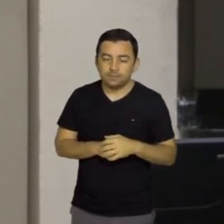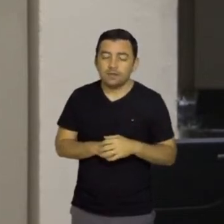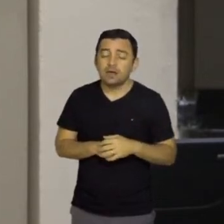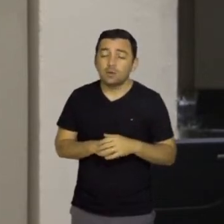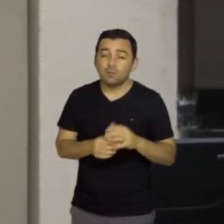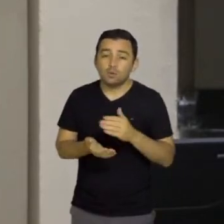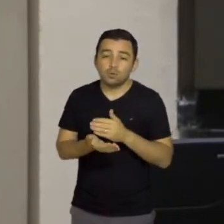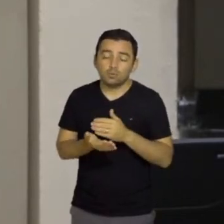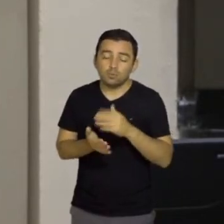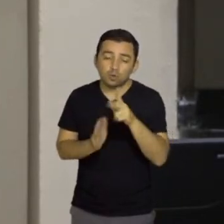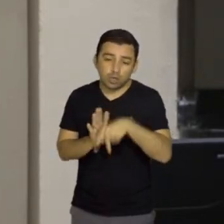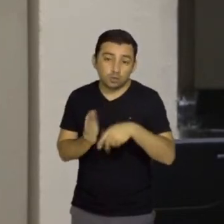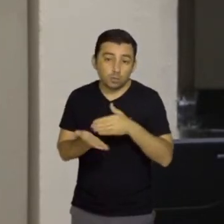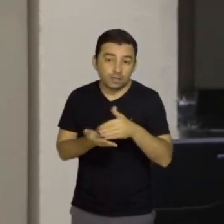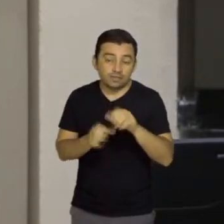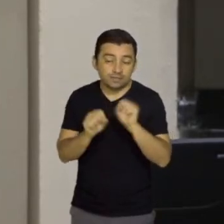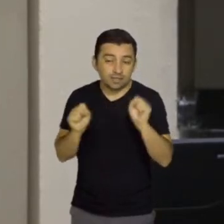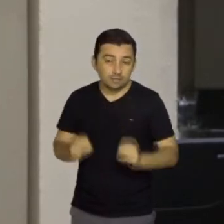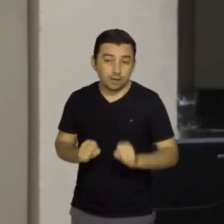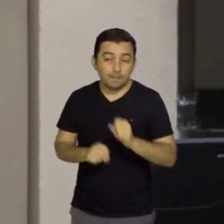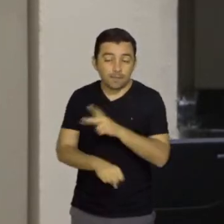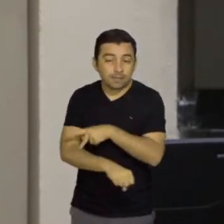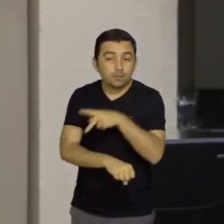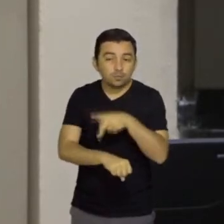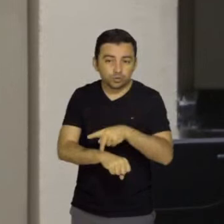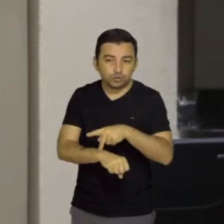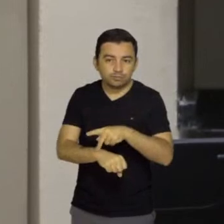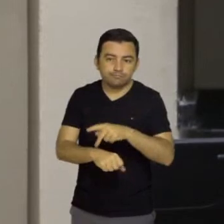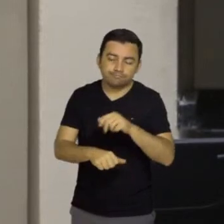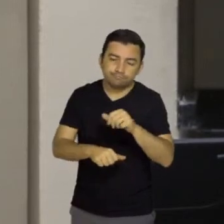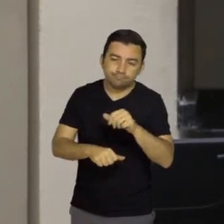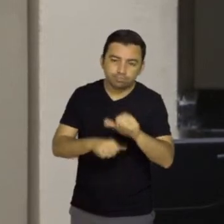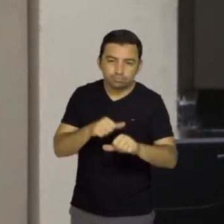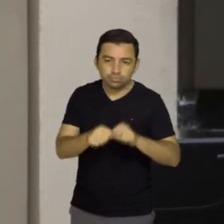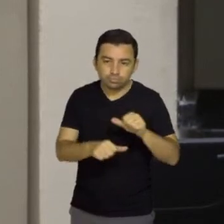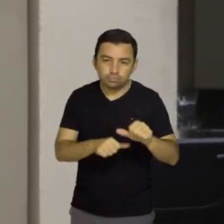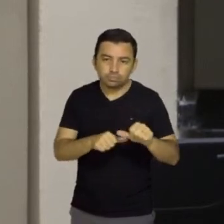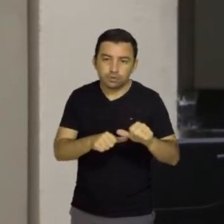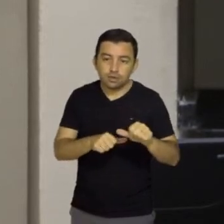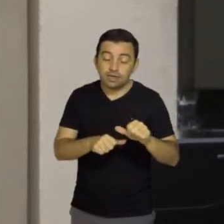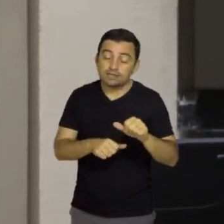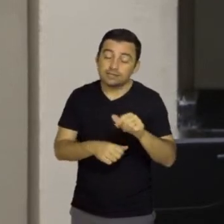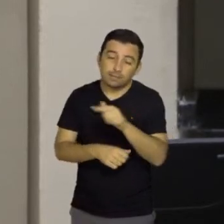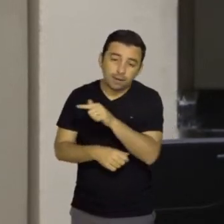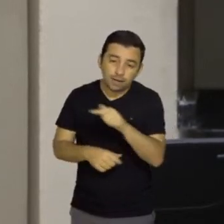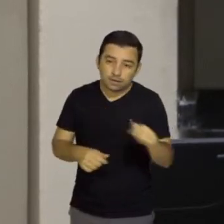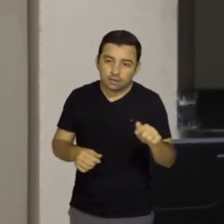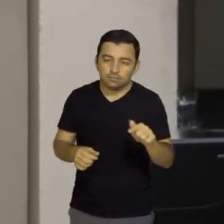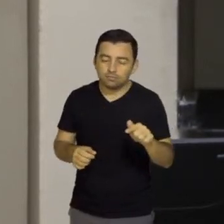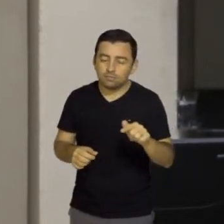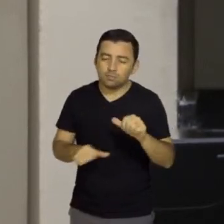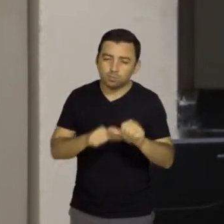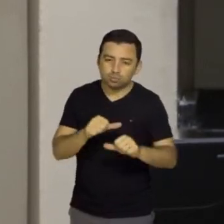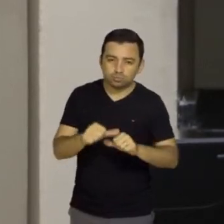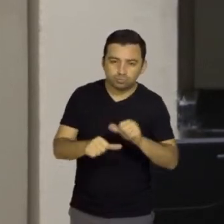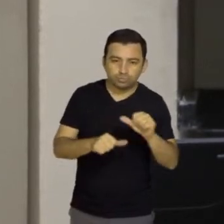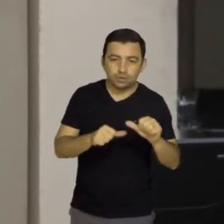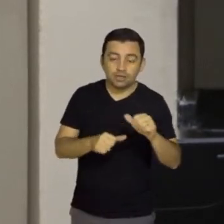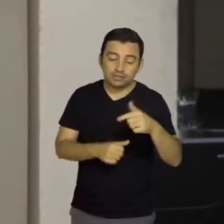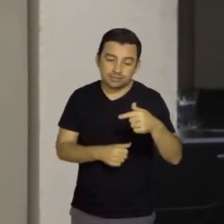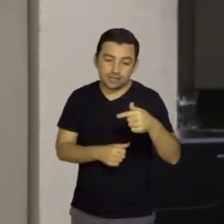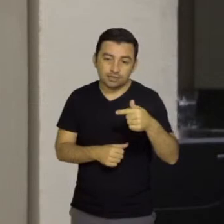de pedagogia em alternância. Os alunos terão aula em semanas alternadas, das 7h30